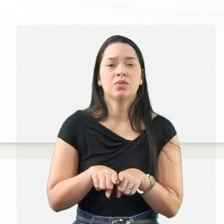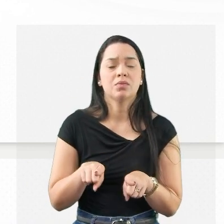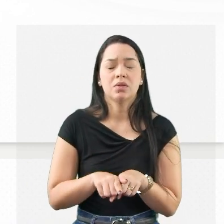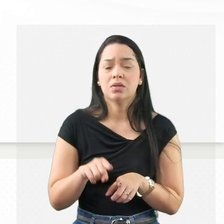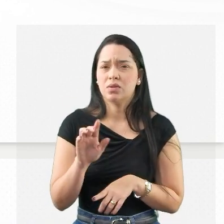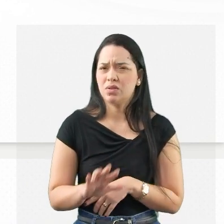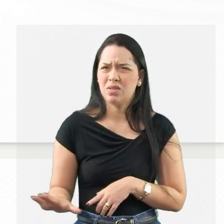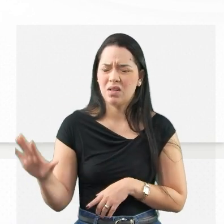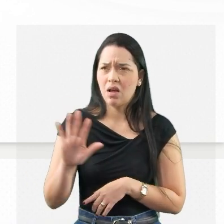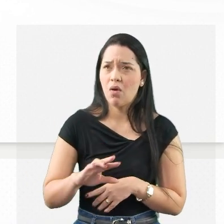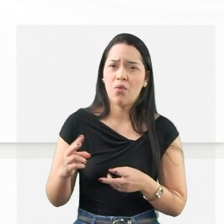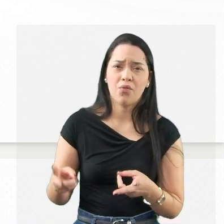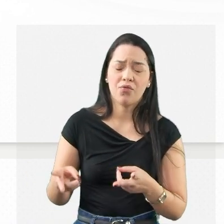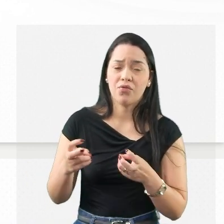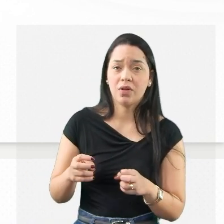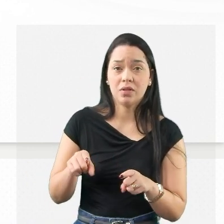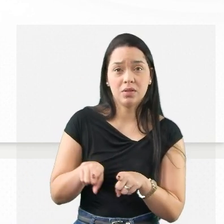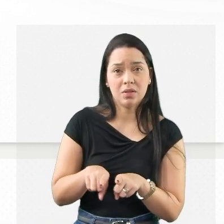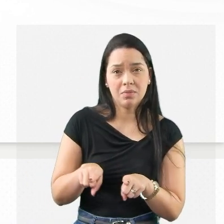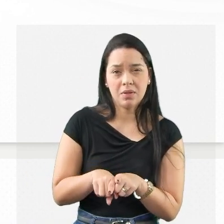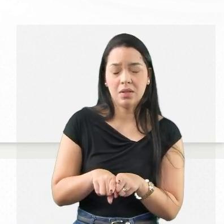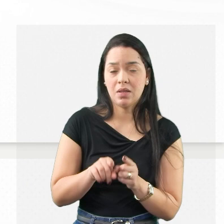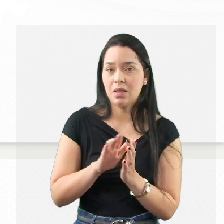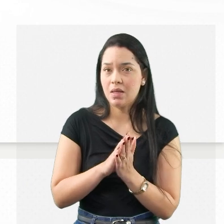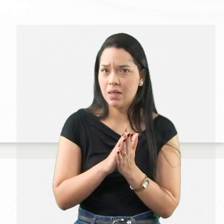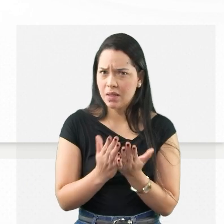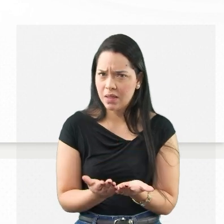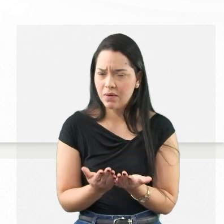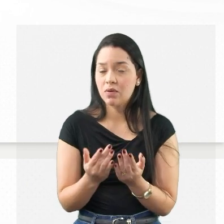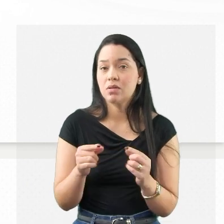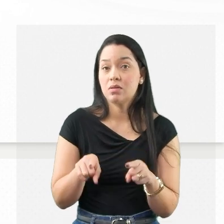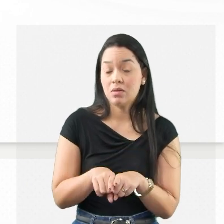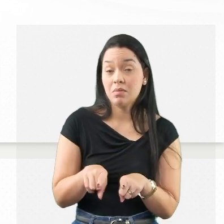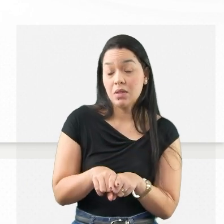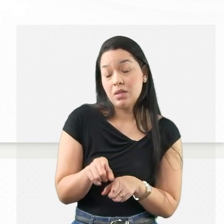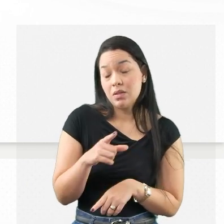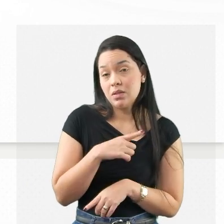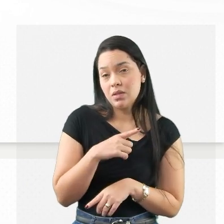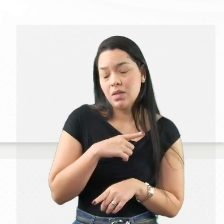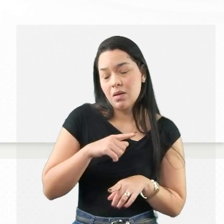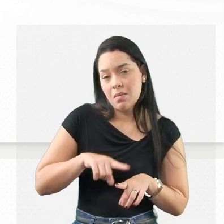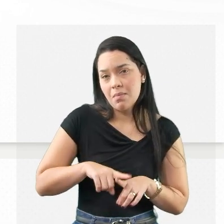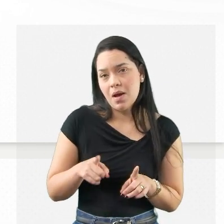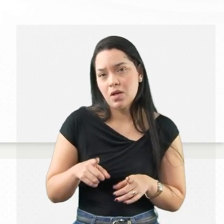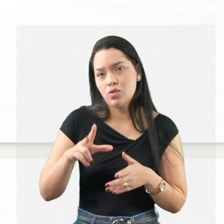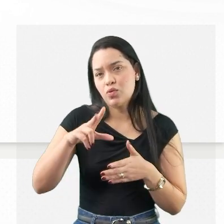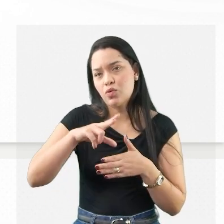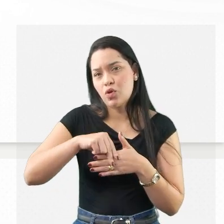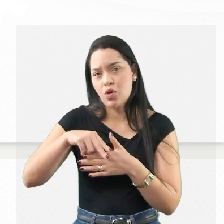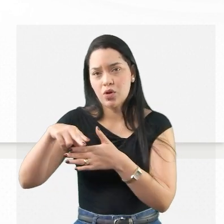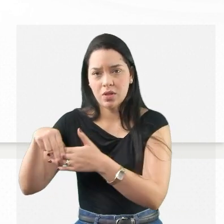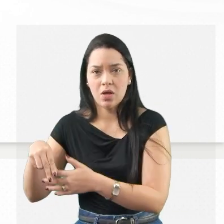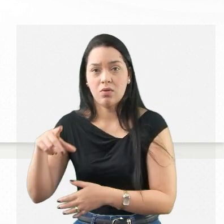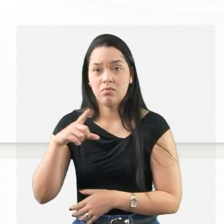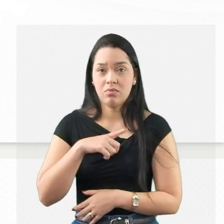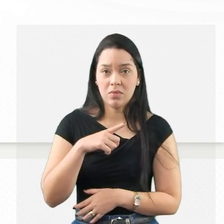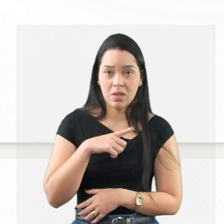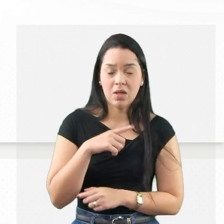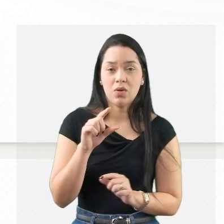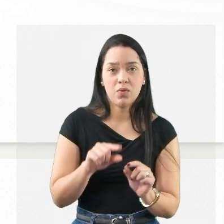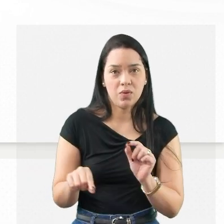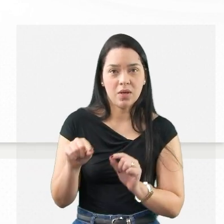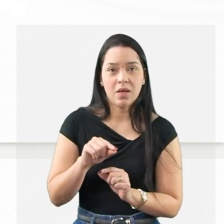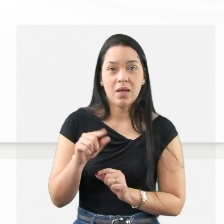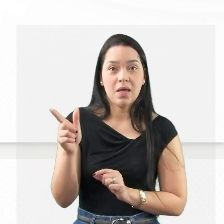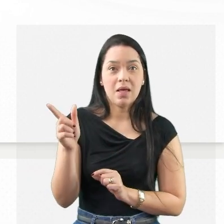geral, a gente vê que veicula em livros, tem outras formas de circulação. Mas o cordel, ele tem algo bem típico dele, que é bem